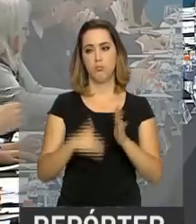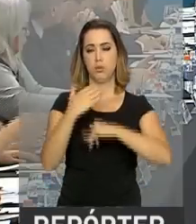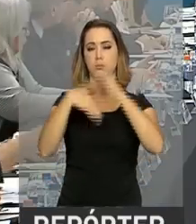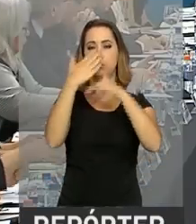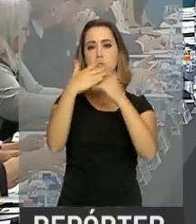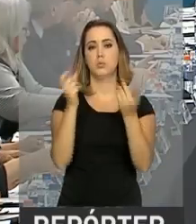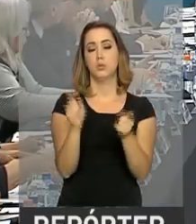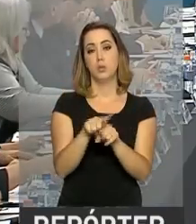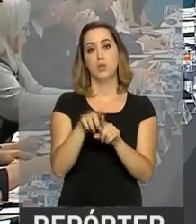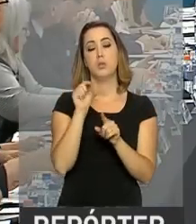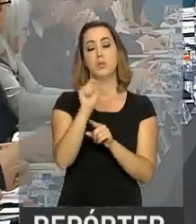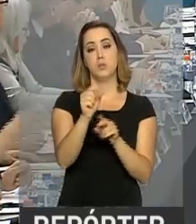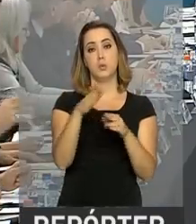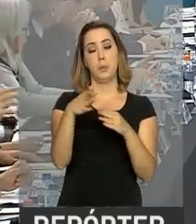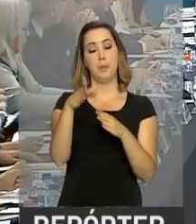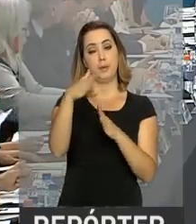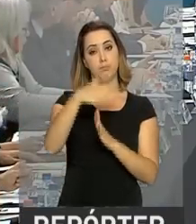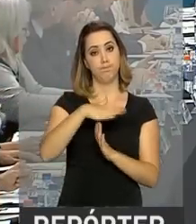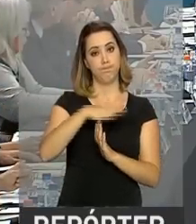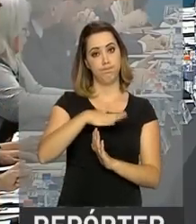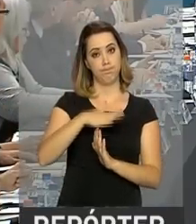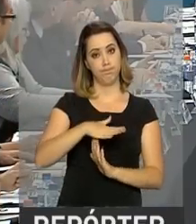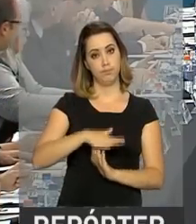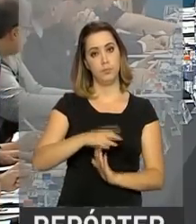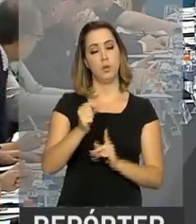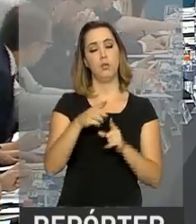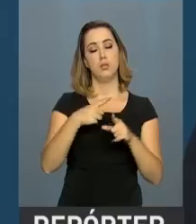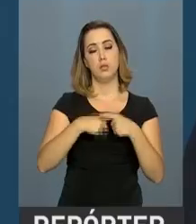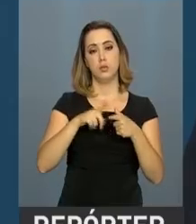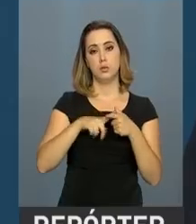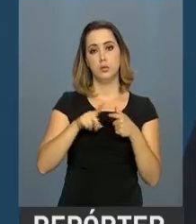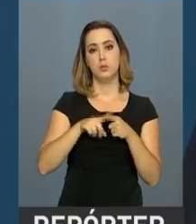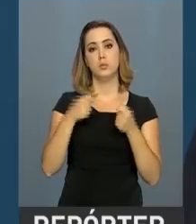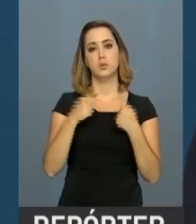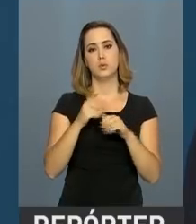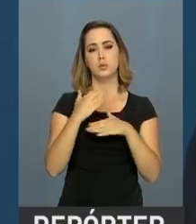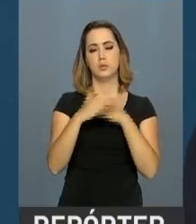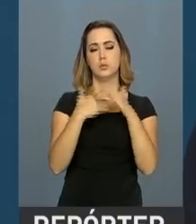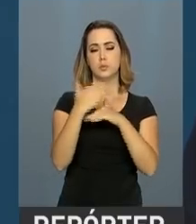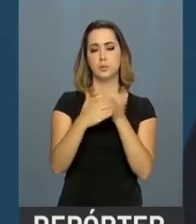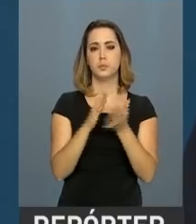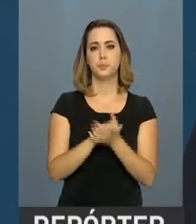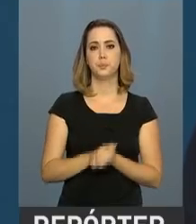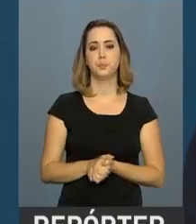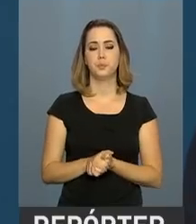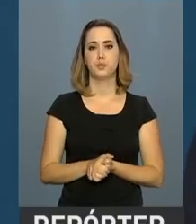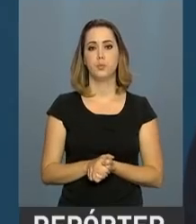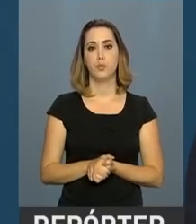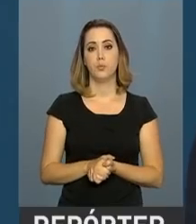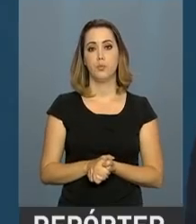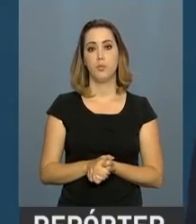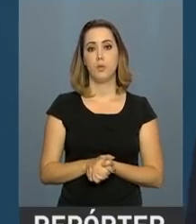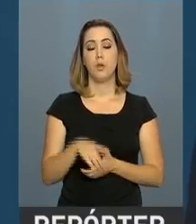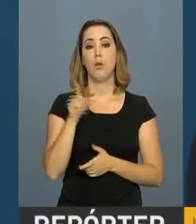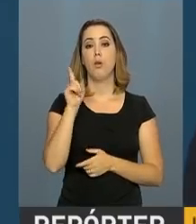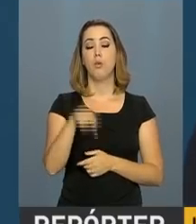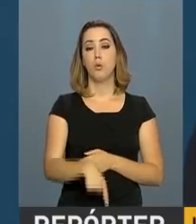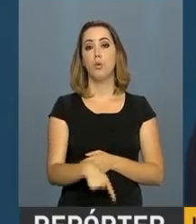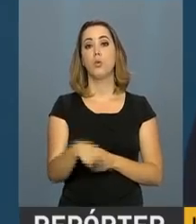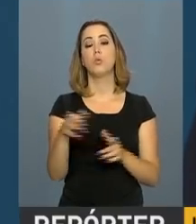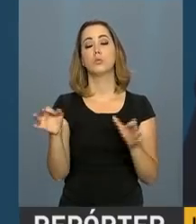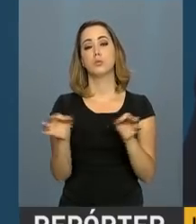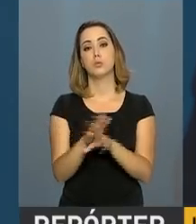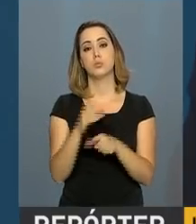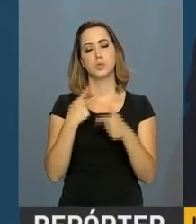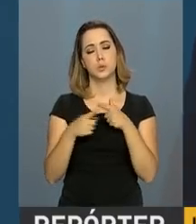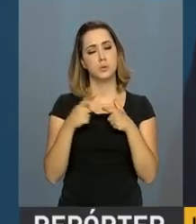anos e que, para frear a crise, o país precisa crescer. A correção da deterioração das contas públicas é pré-condição